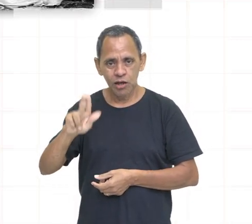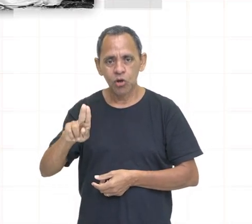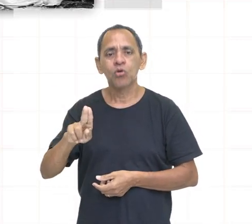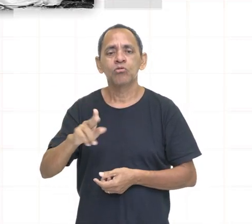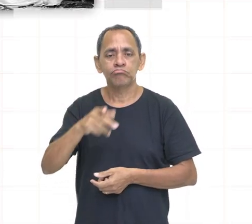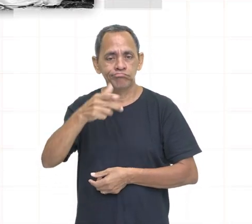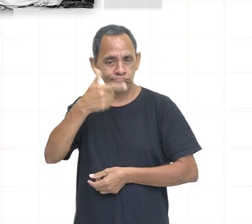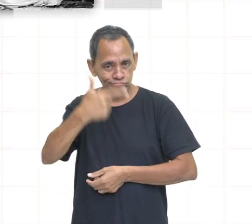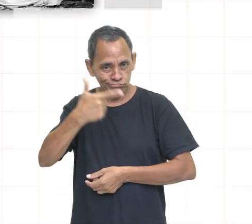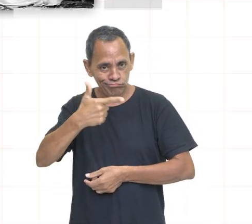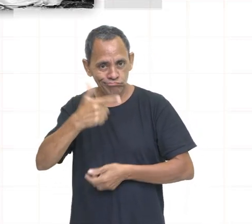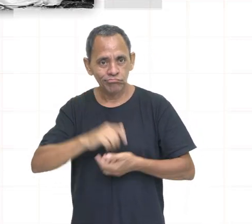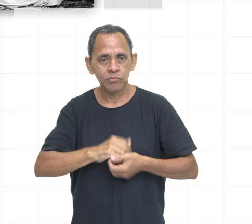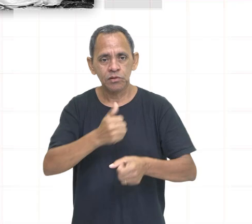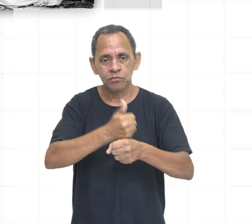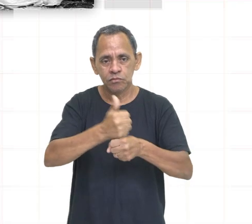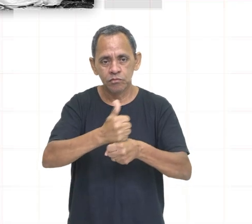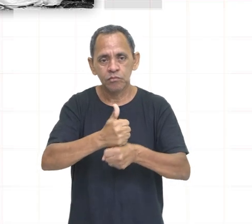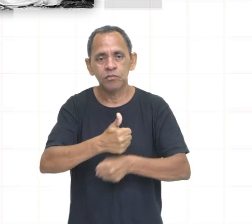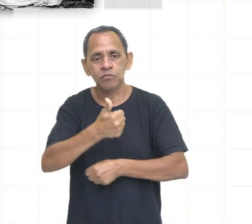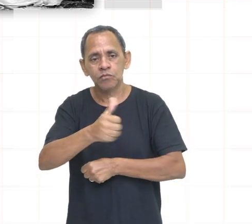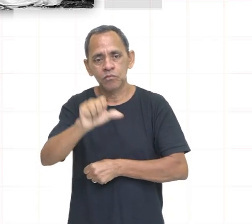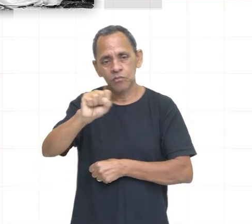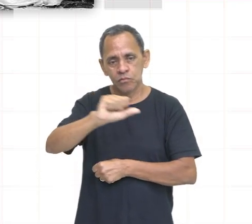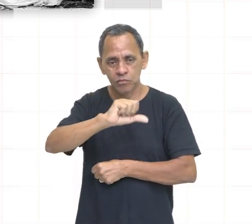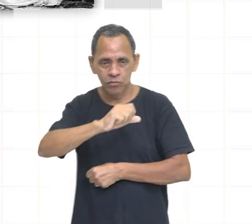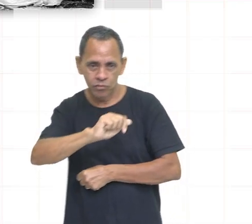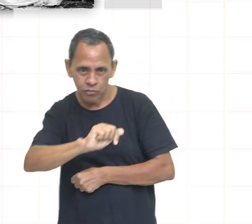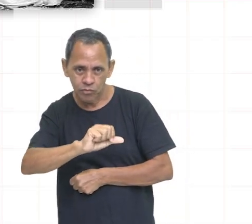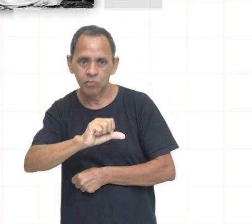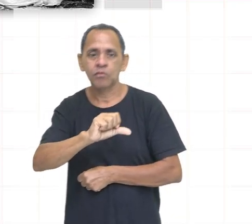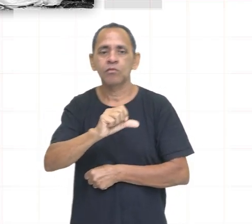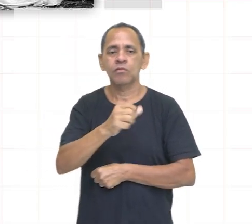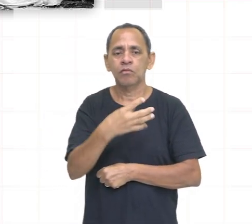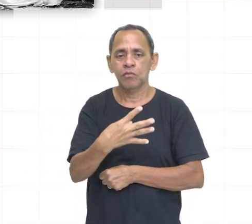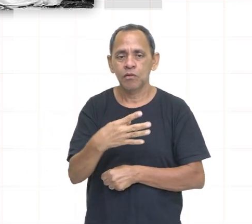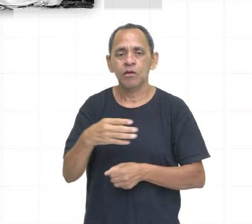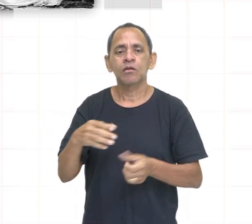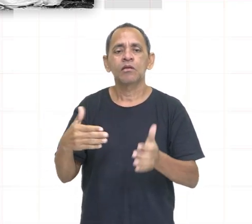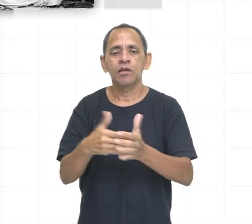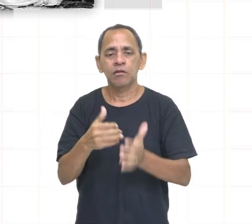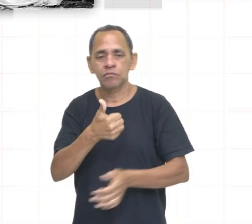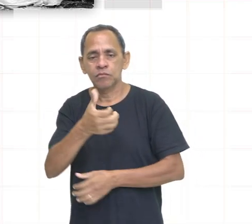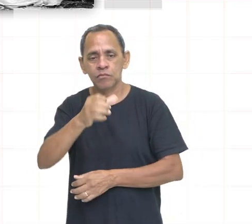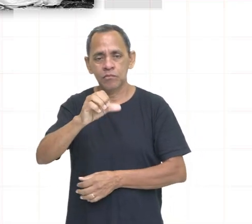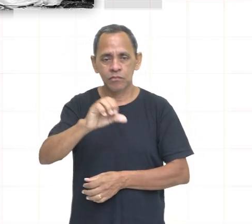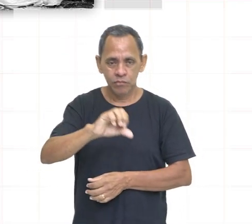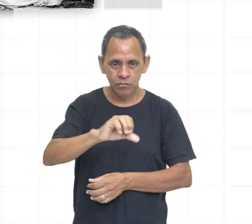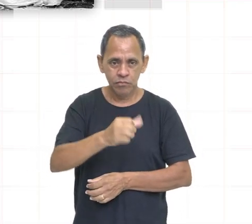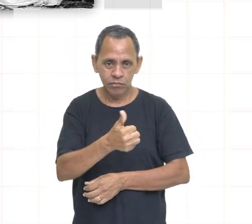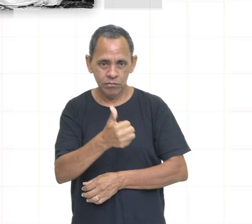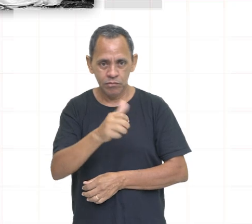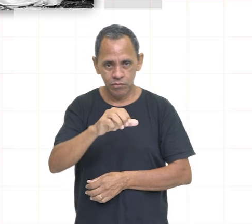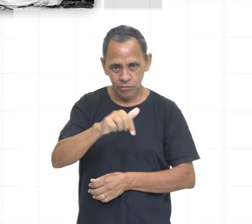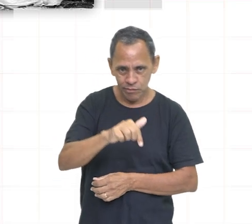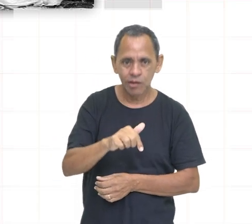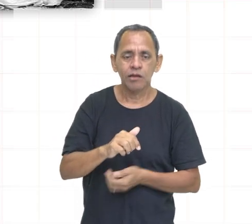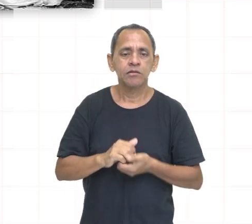O governo do czar Nicolau II, 1894 a 1917, a Rússia acelerou seu processo